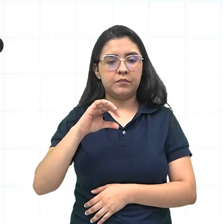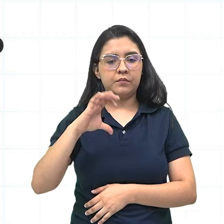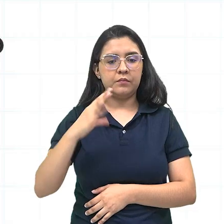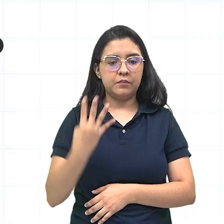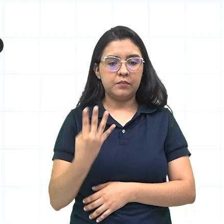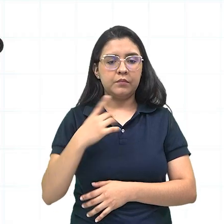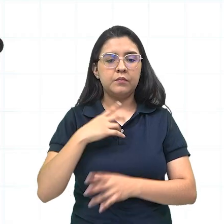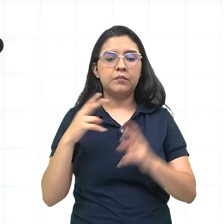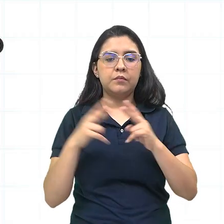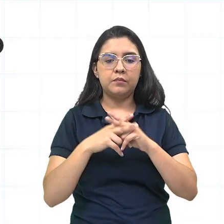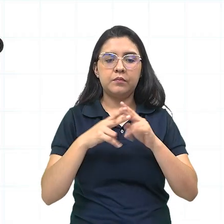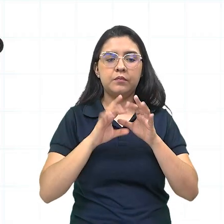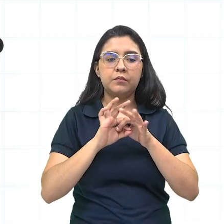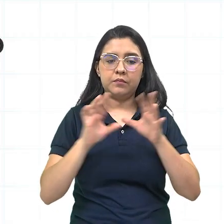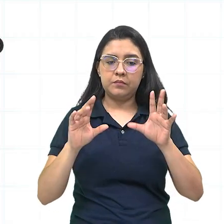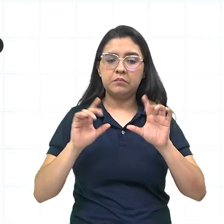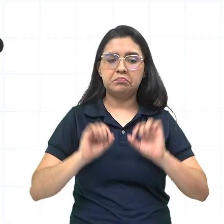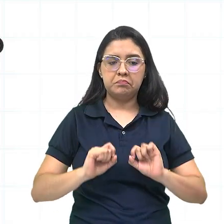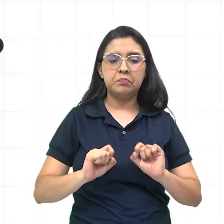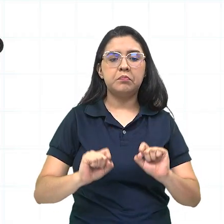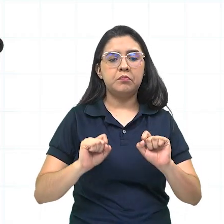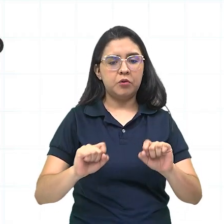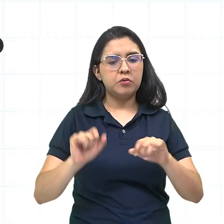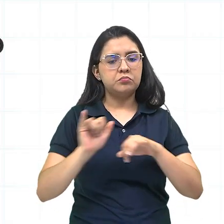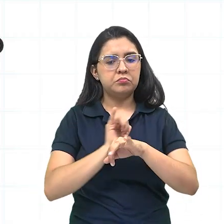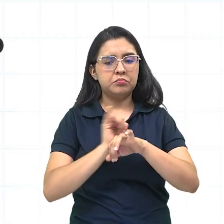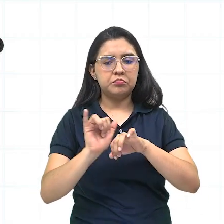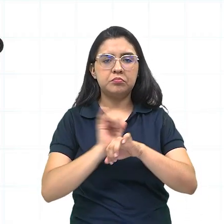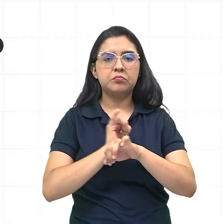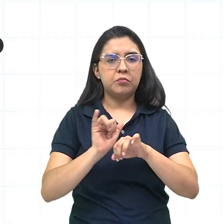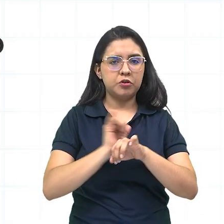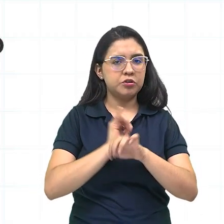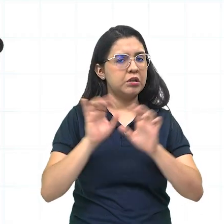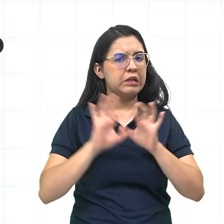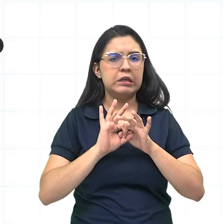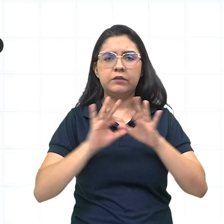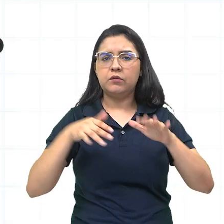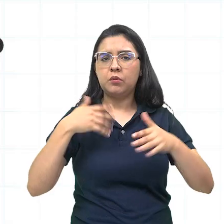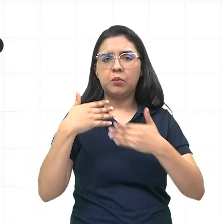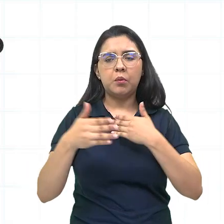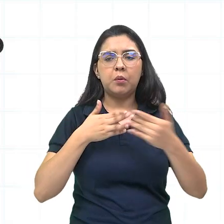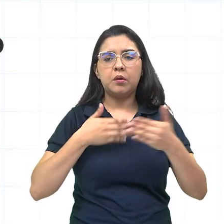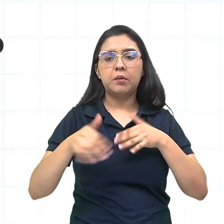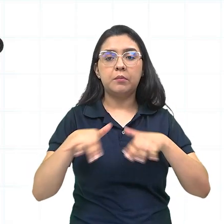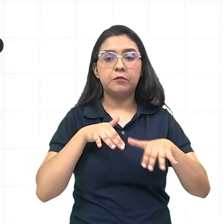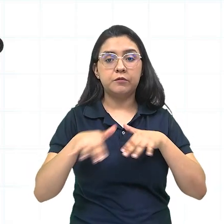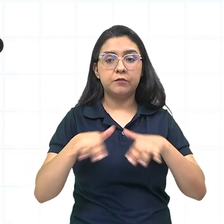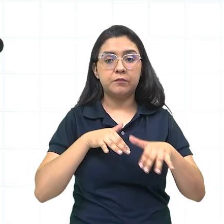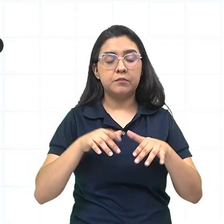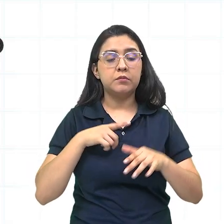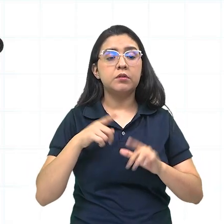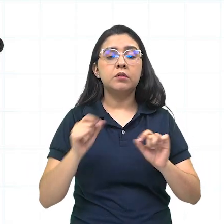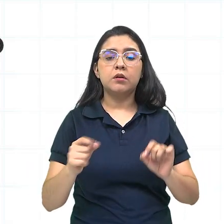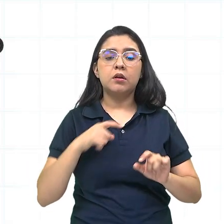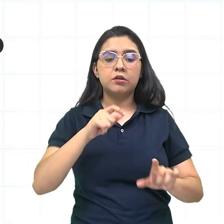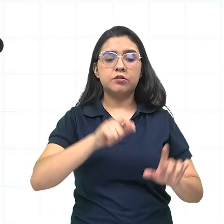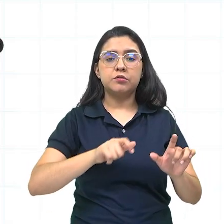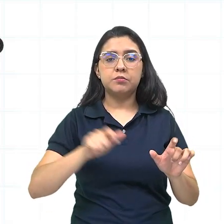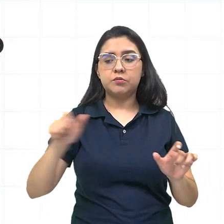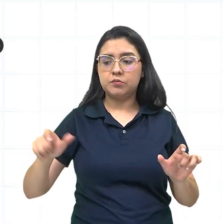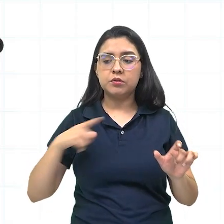livre permite o uso de técnicas tanto acima quanto abaixo da cintura, dando maior liberdade